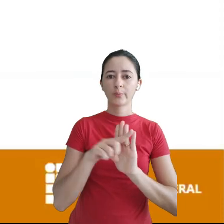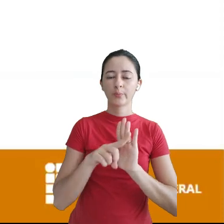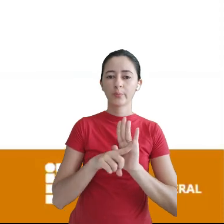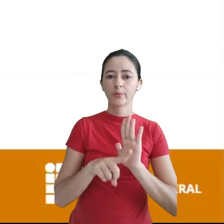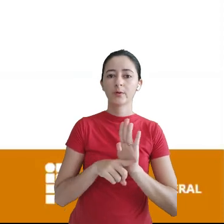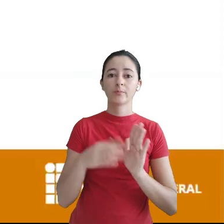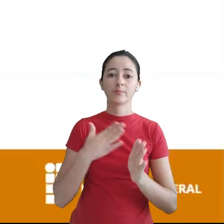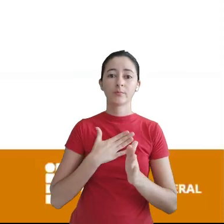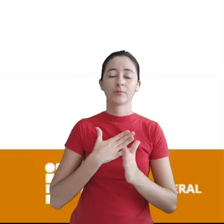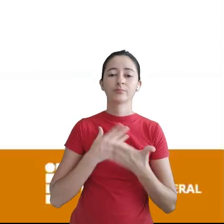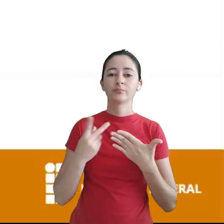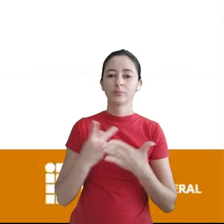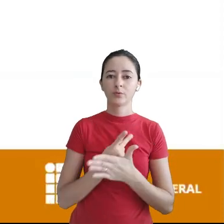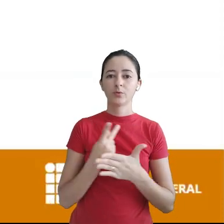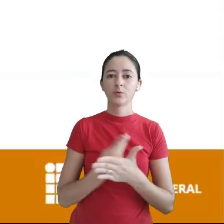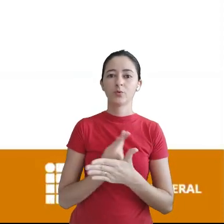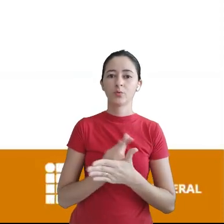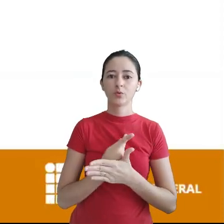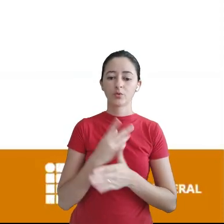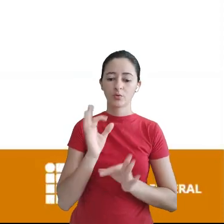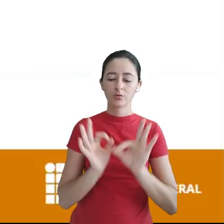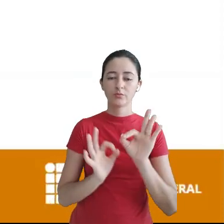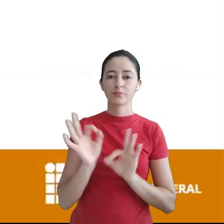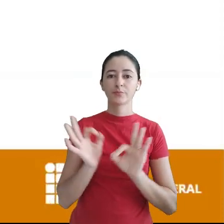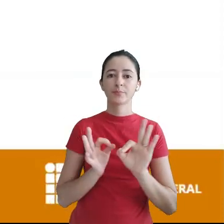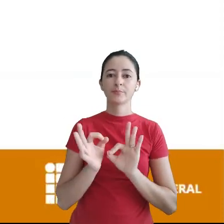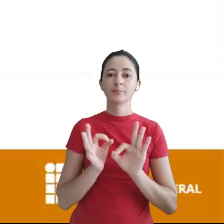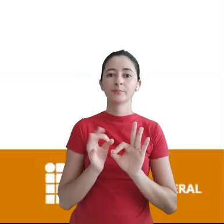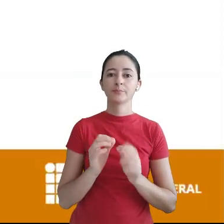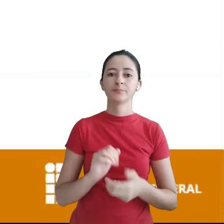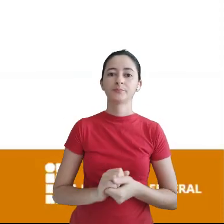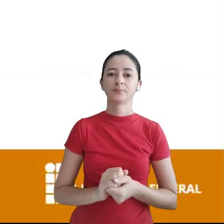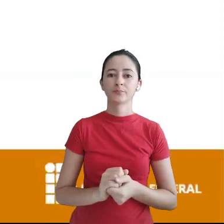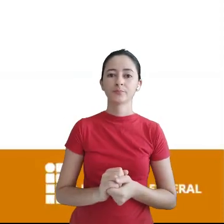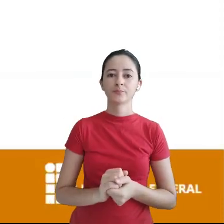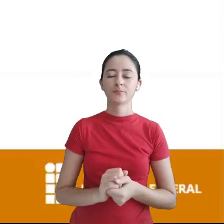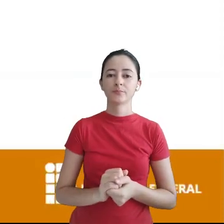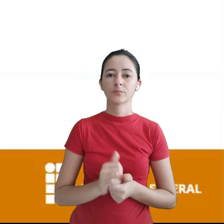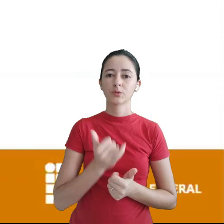lei no programinha do diagrama. Isso aqui foi um erro meu na hora de modelar. Desculpem.